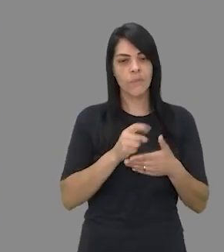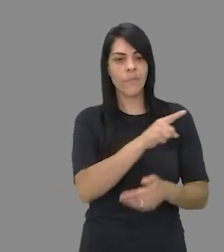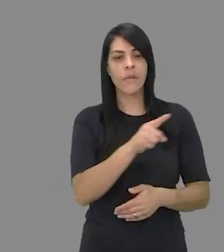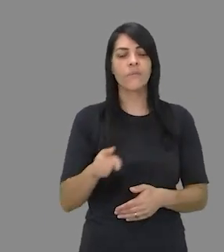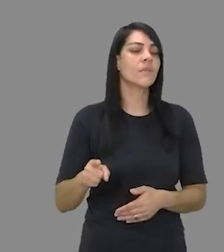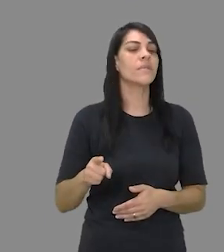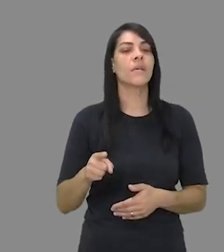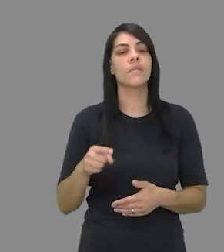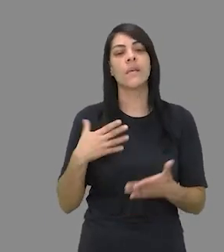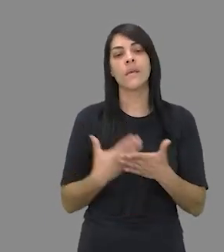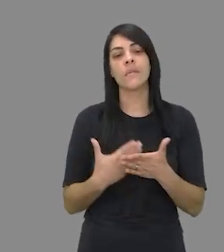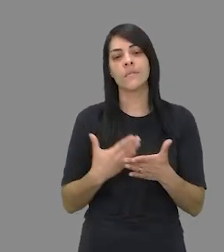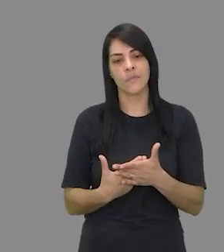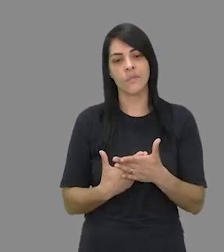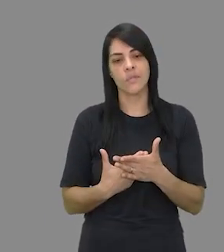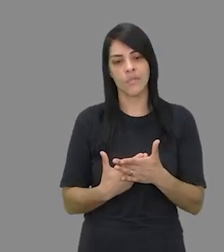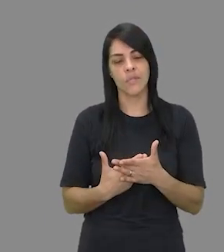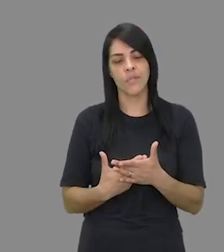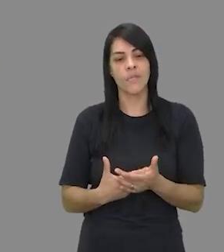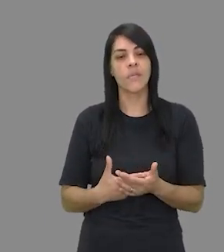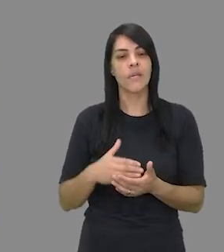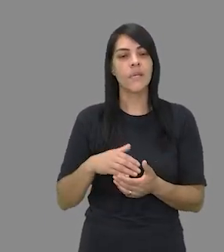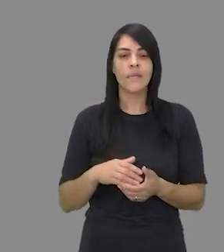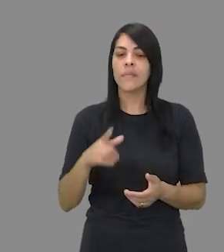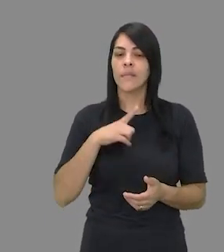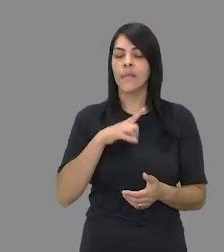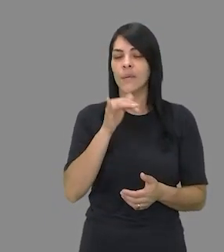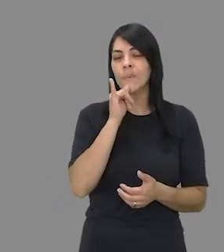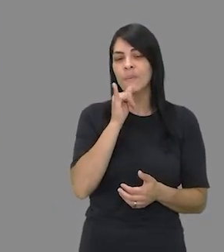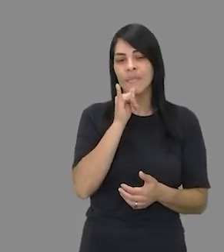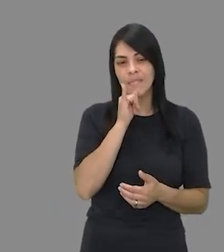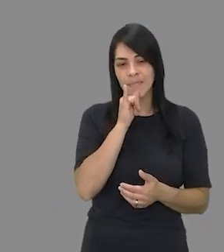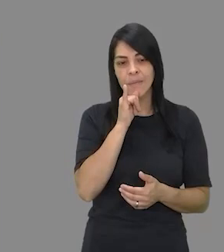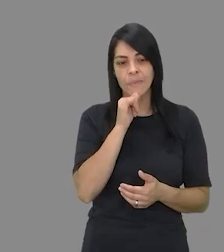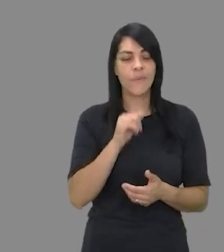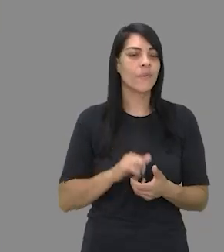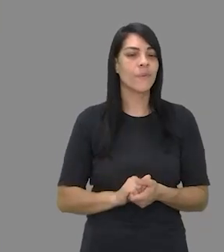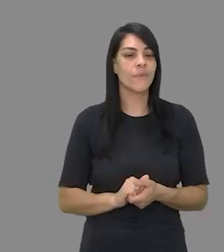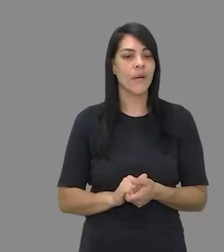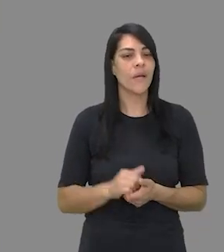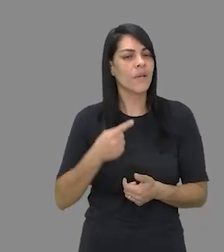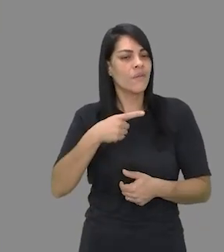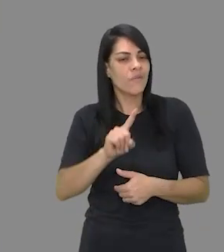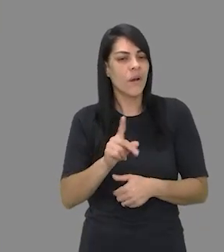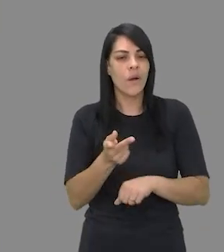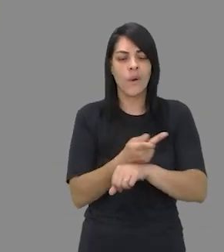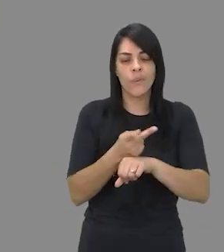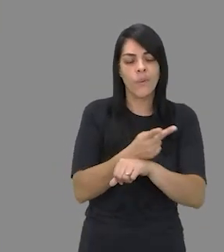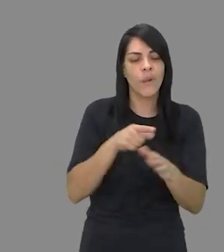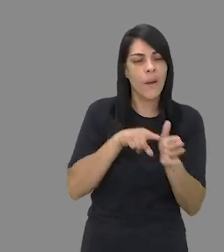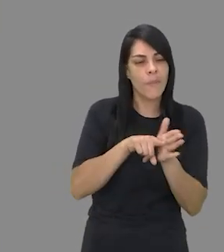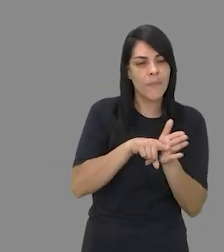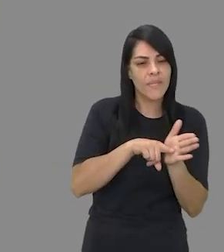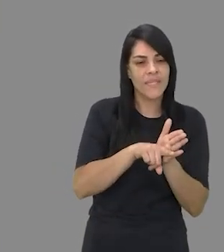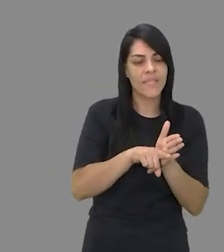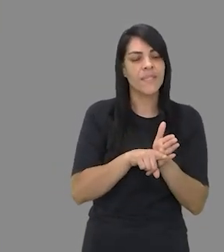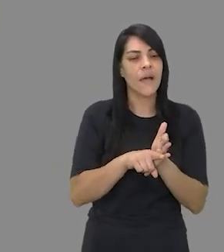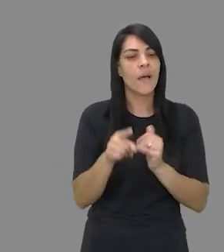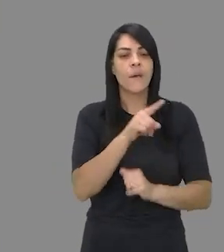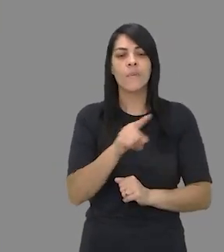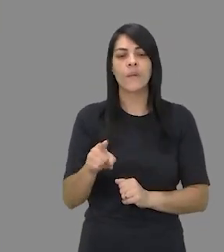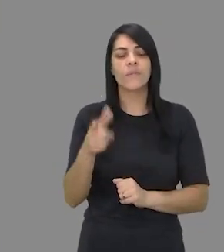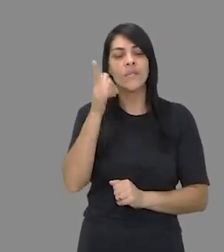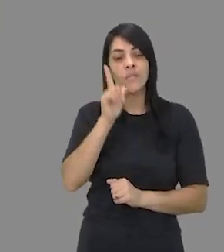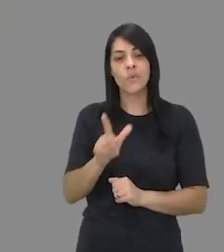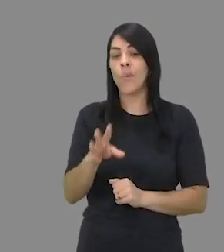que vocês peguem o gancho aí como exemplo e vão em busca aí de pesquisas para que